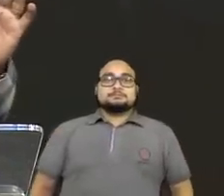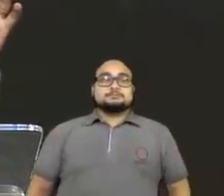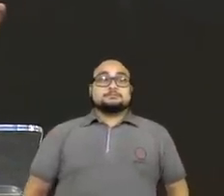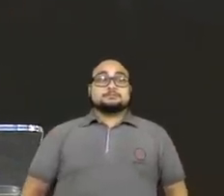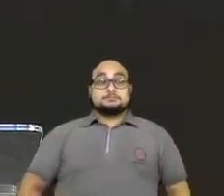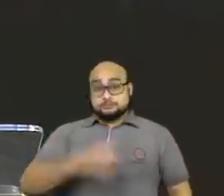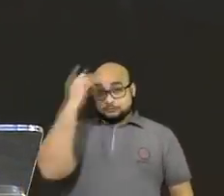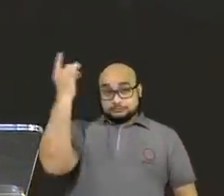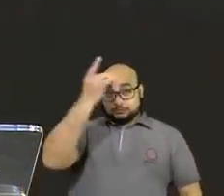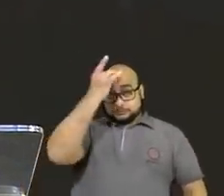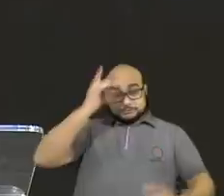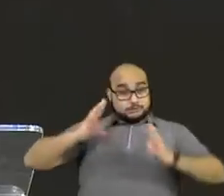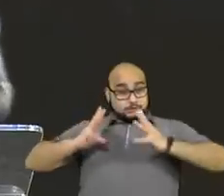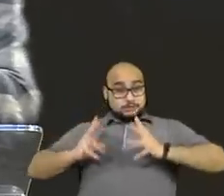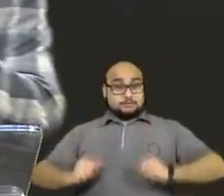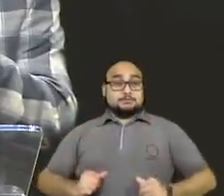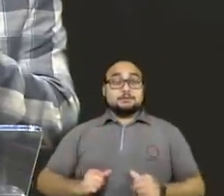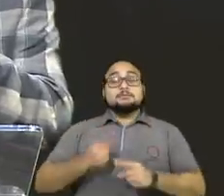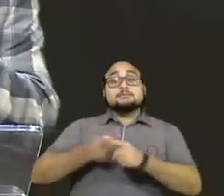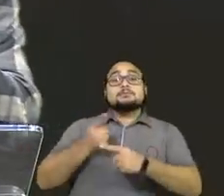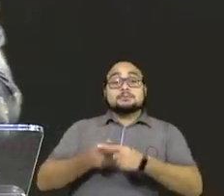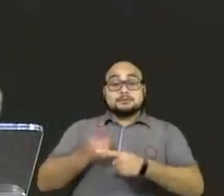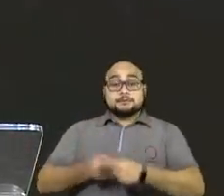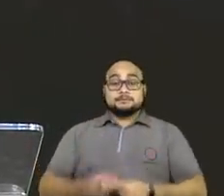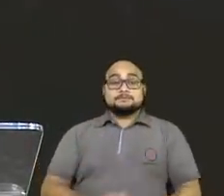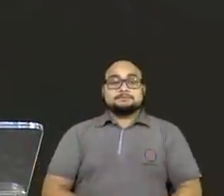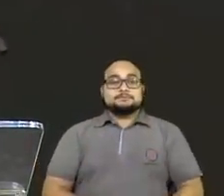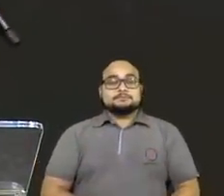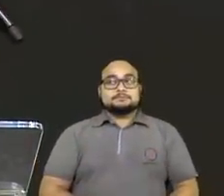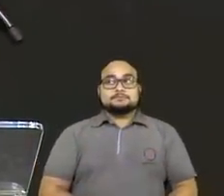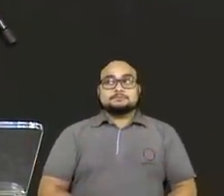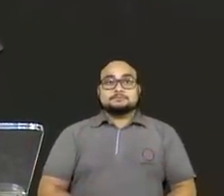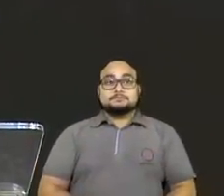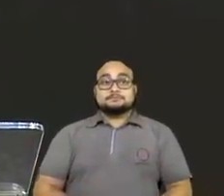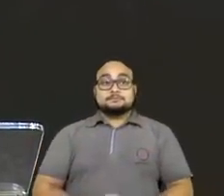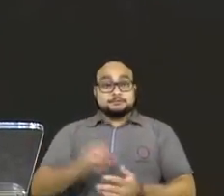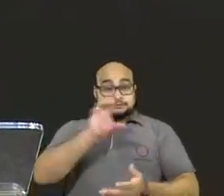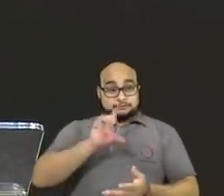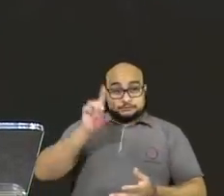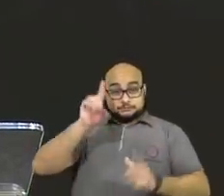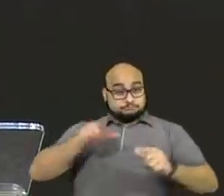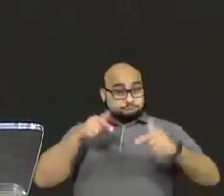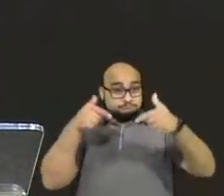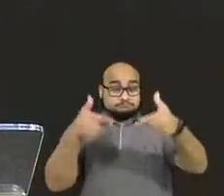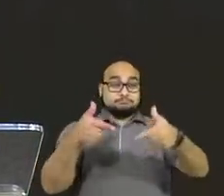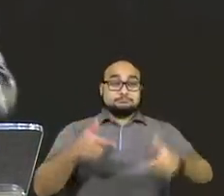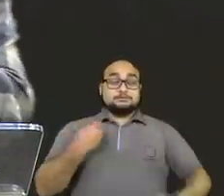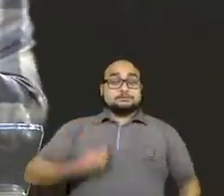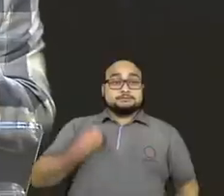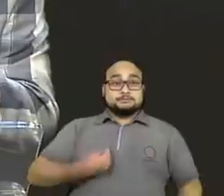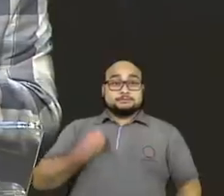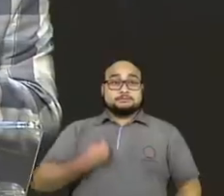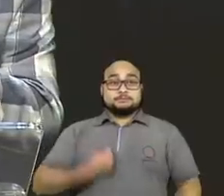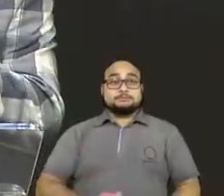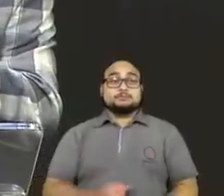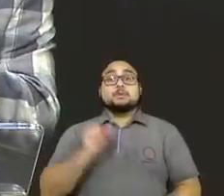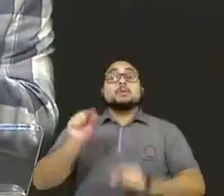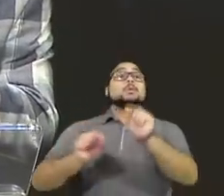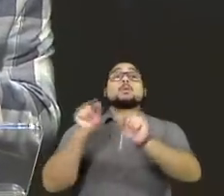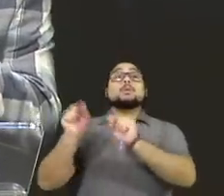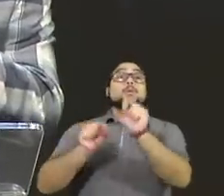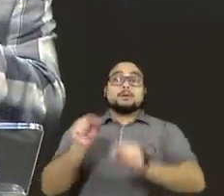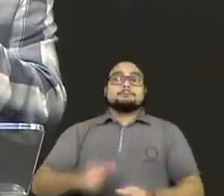Santificai-vos, porque o milagre que Deus vai fazer na sua vida é apenas